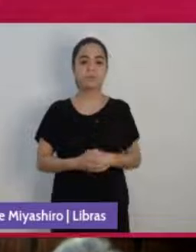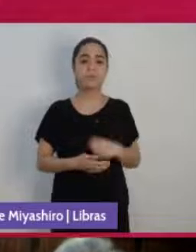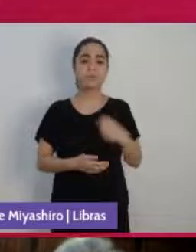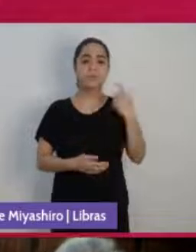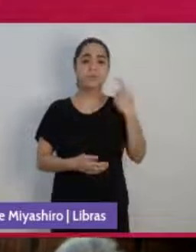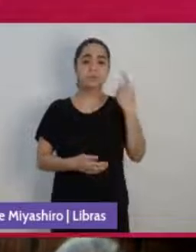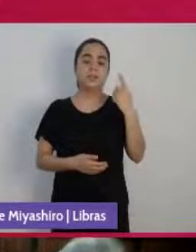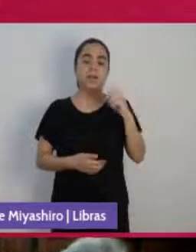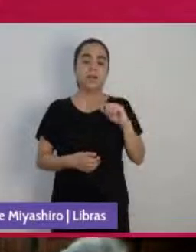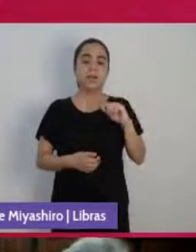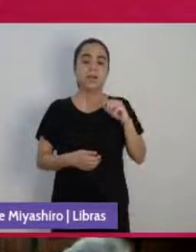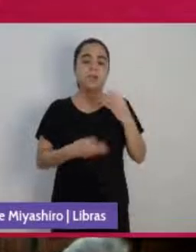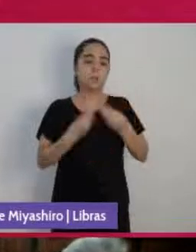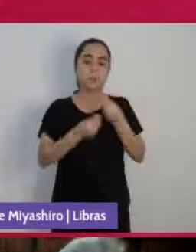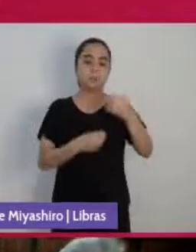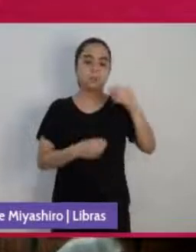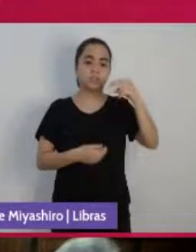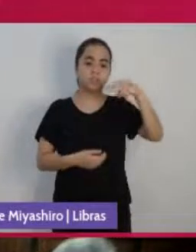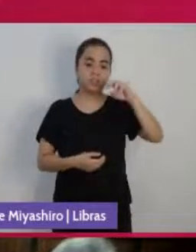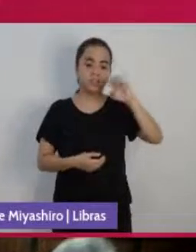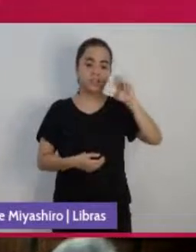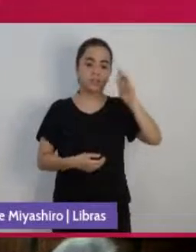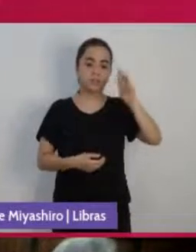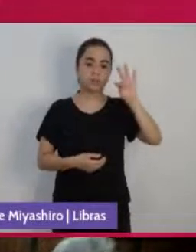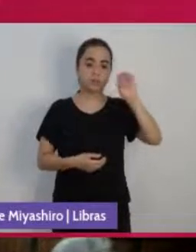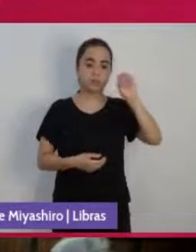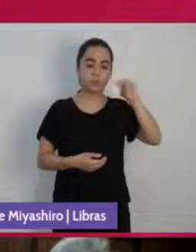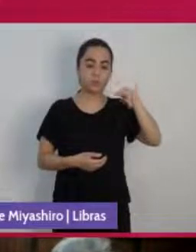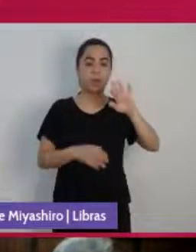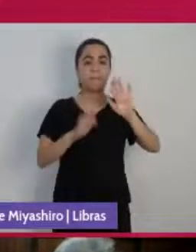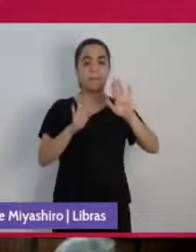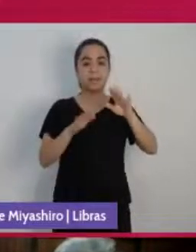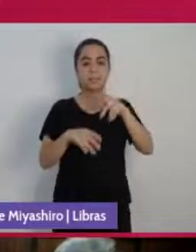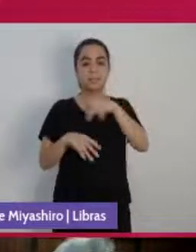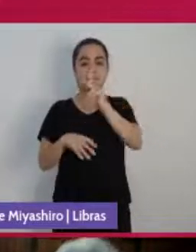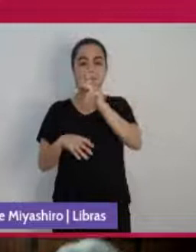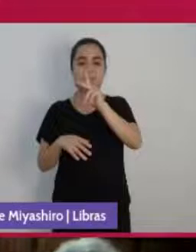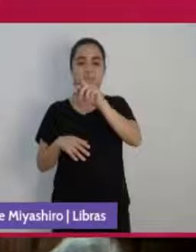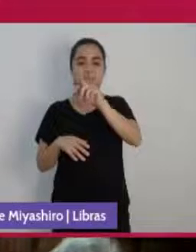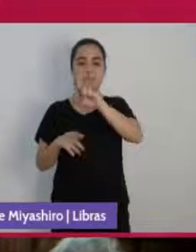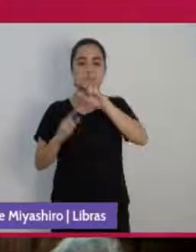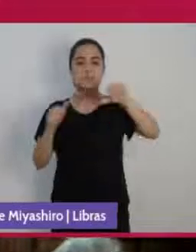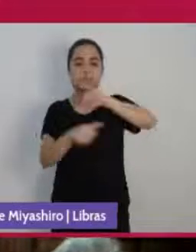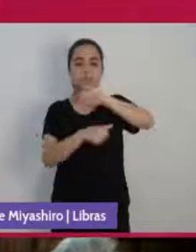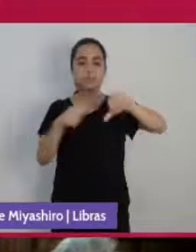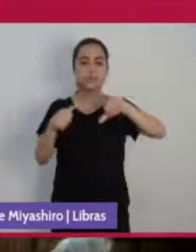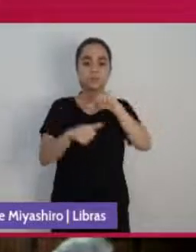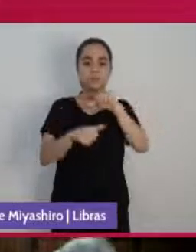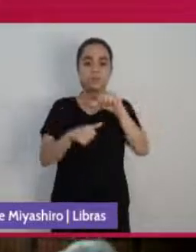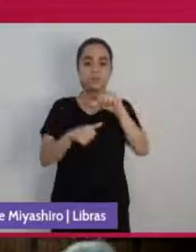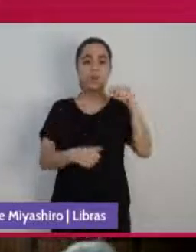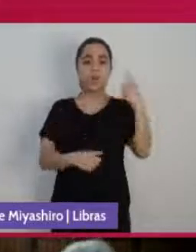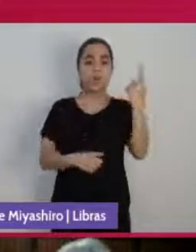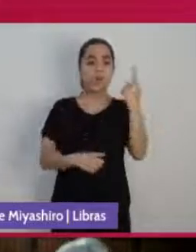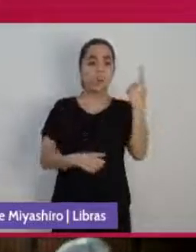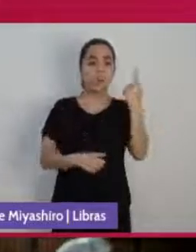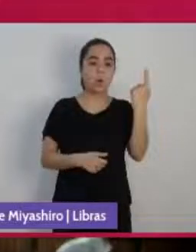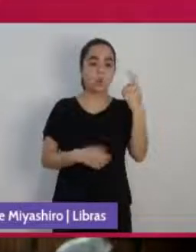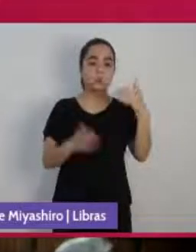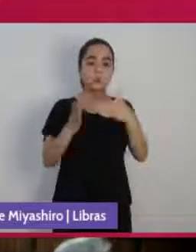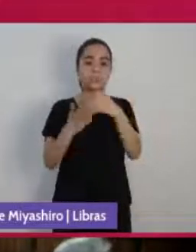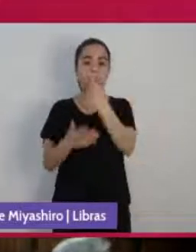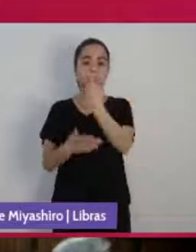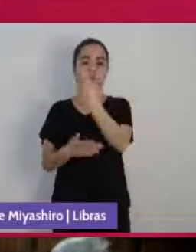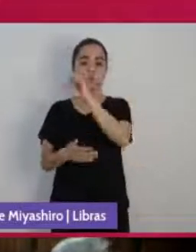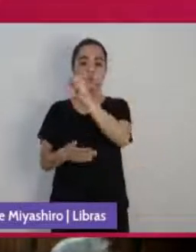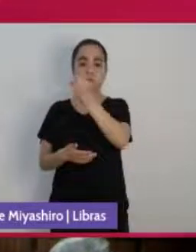para transformar para quilo é só tirar o zero, né? Então, de 11 a 18 quilos. E mais, ele